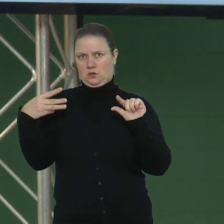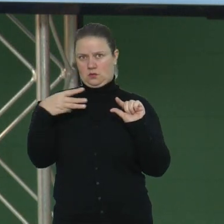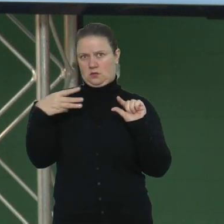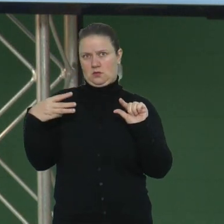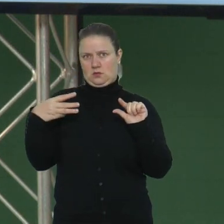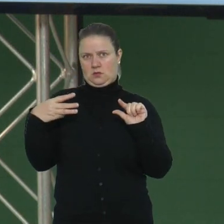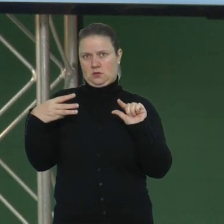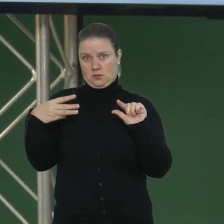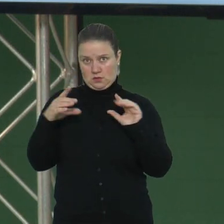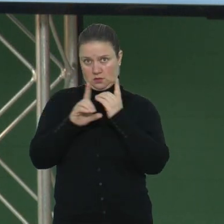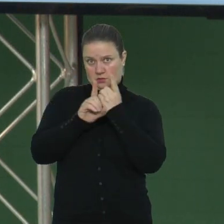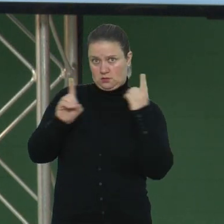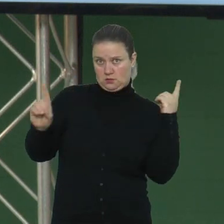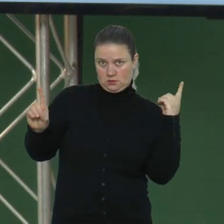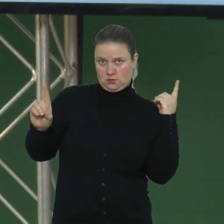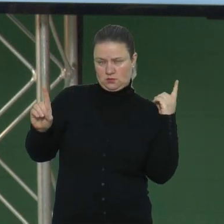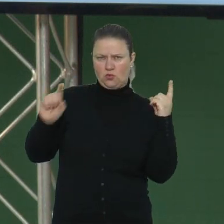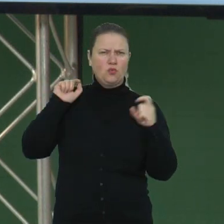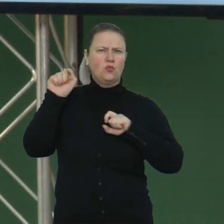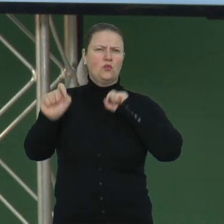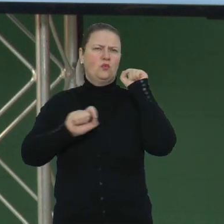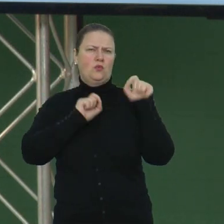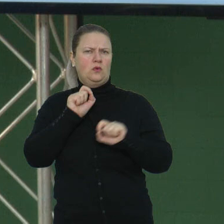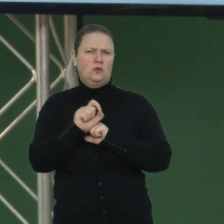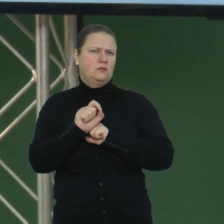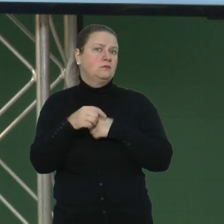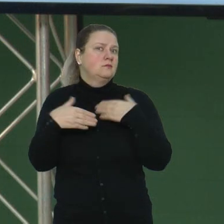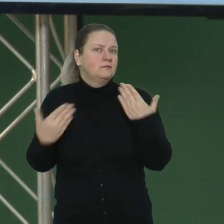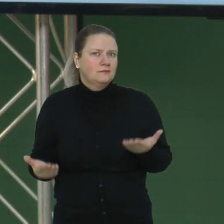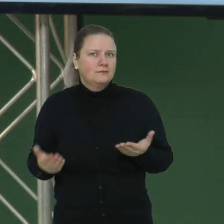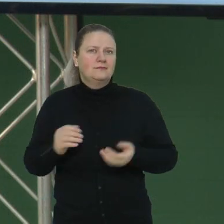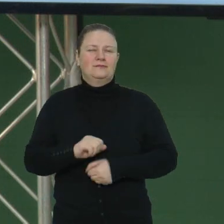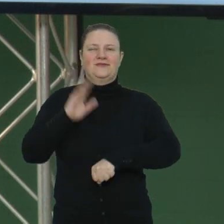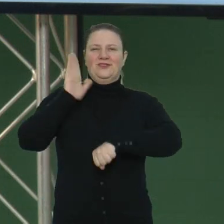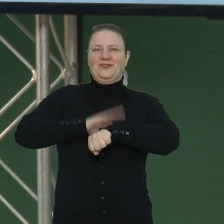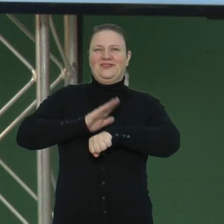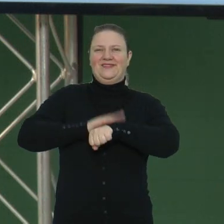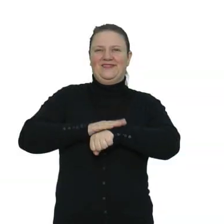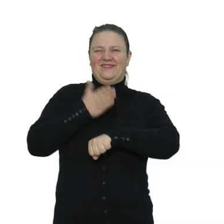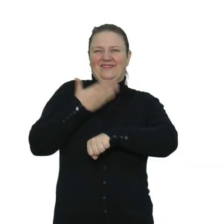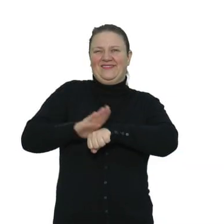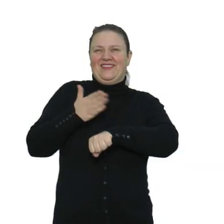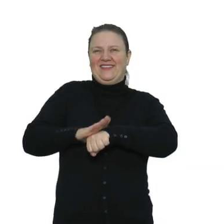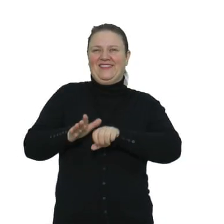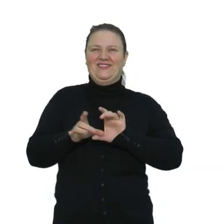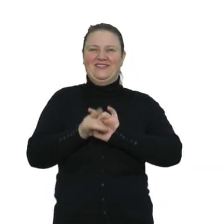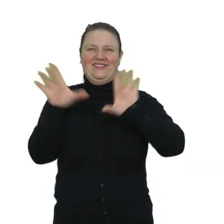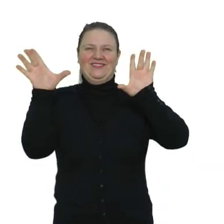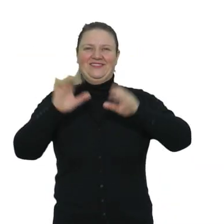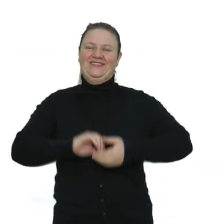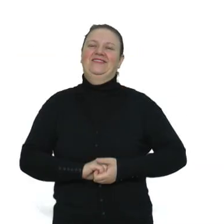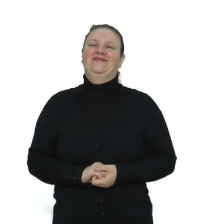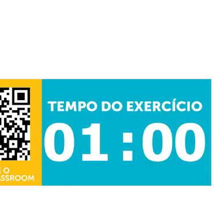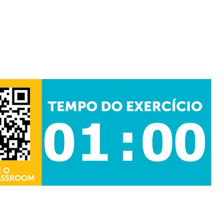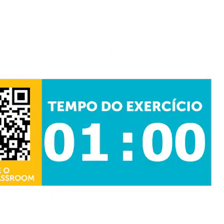ser menor que 3. Qual será ou quais serão? Tempinho para vocês.